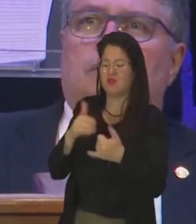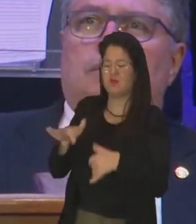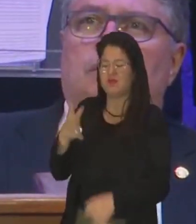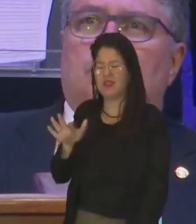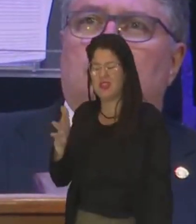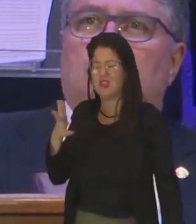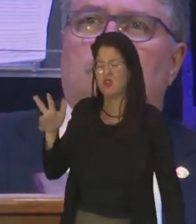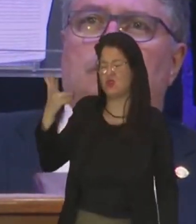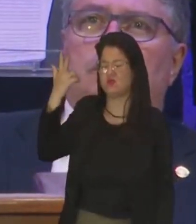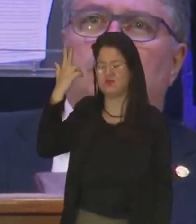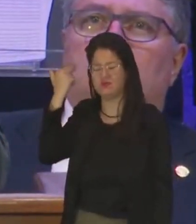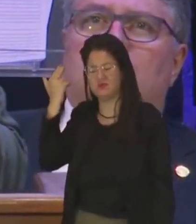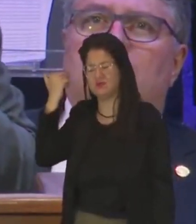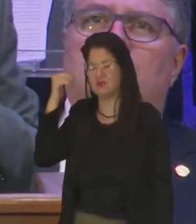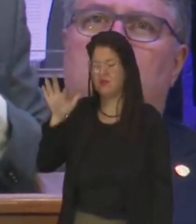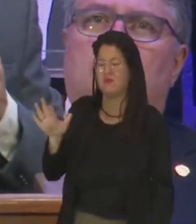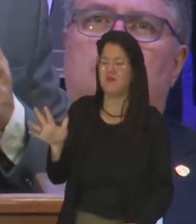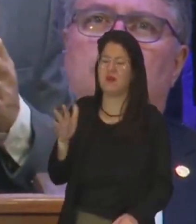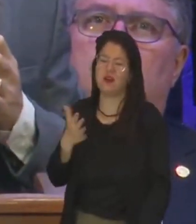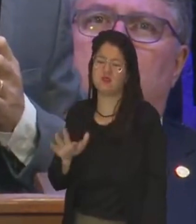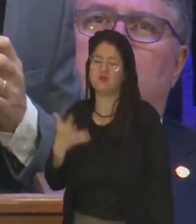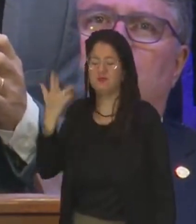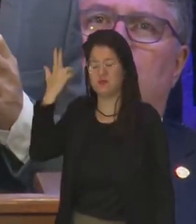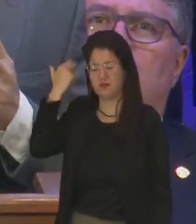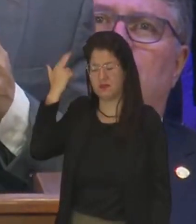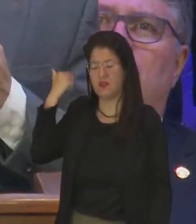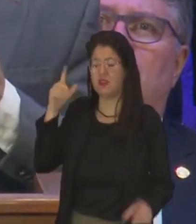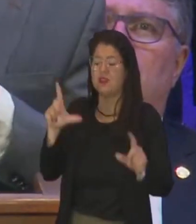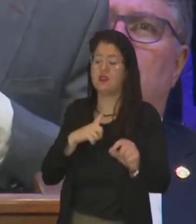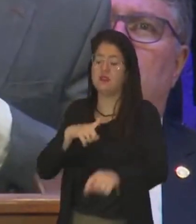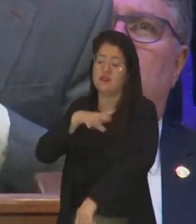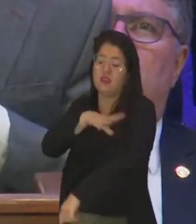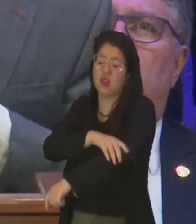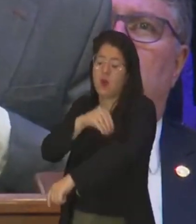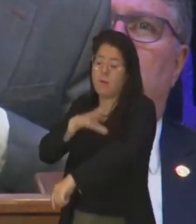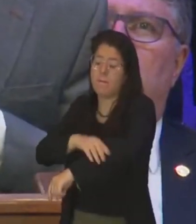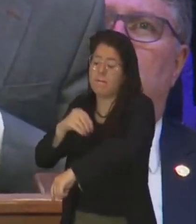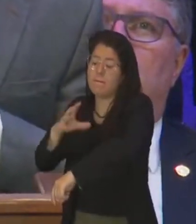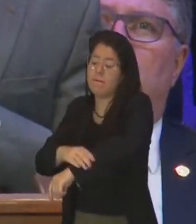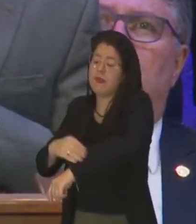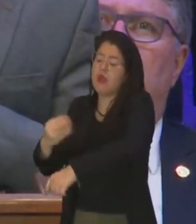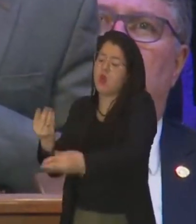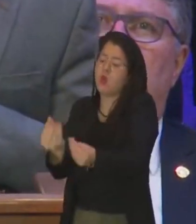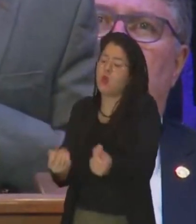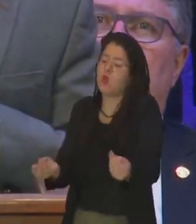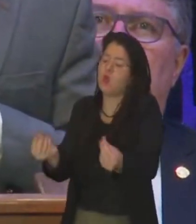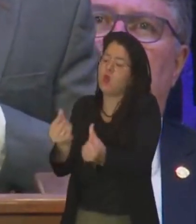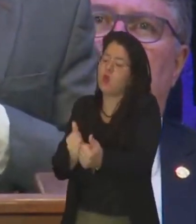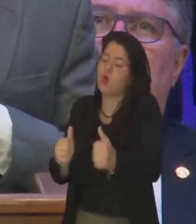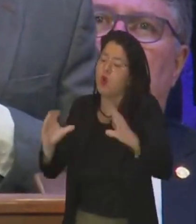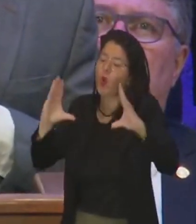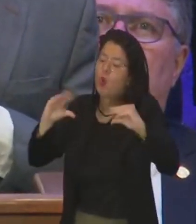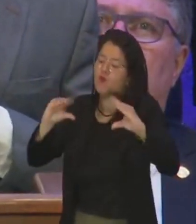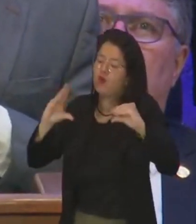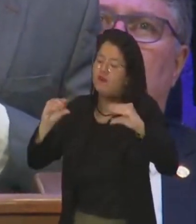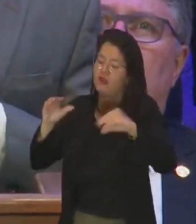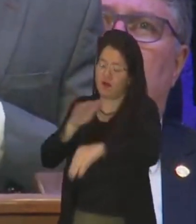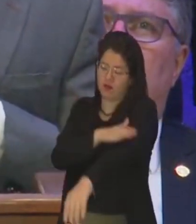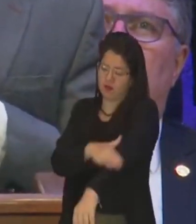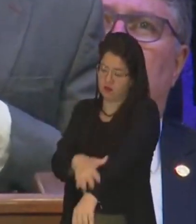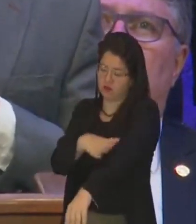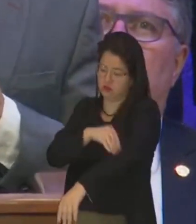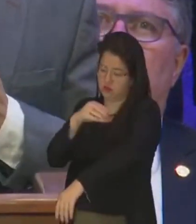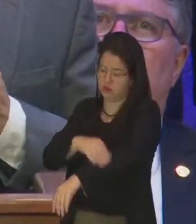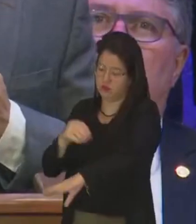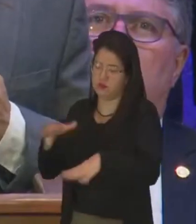espécie, parecido com o veado, né? Um animal do tipo do veado que tem o pelo macio. Então,